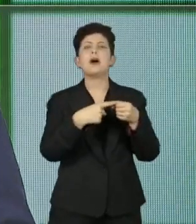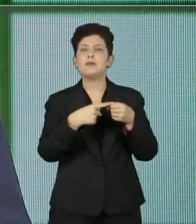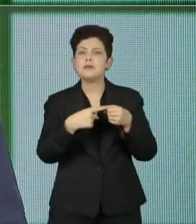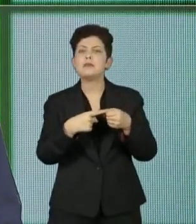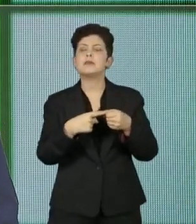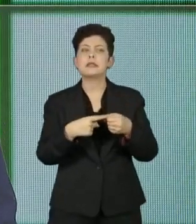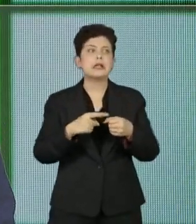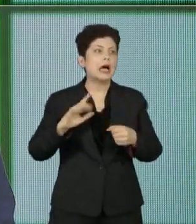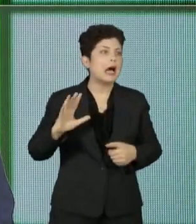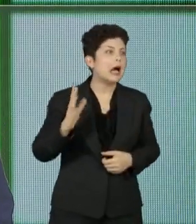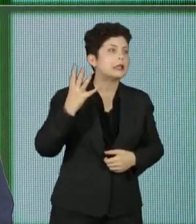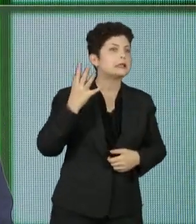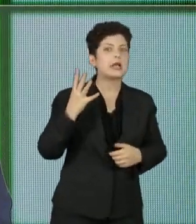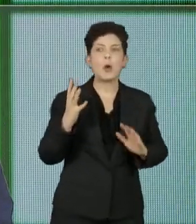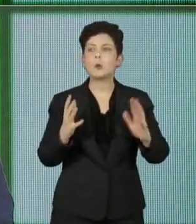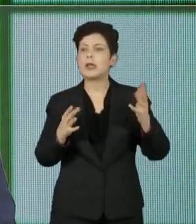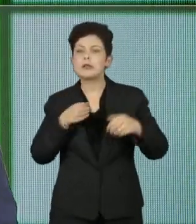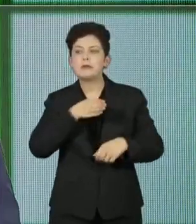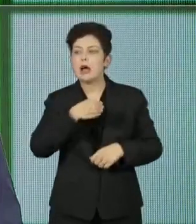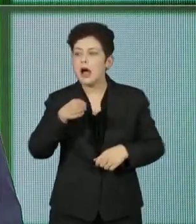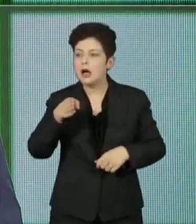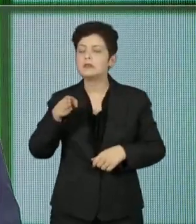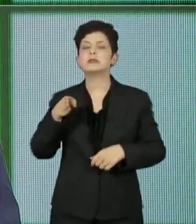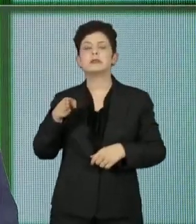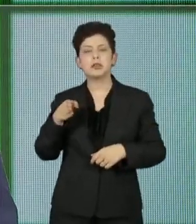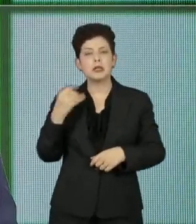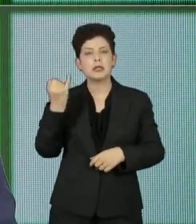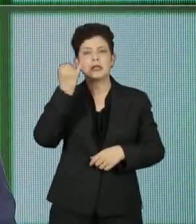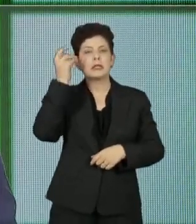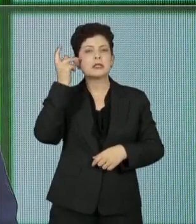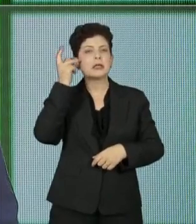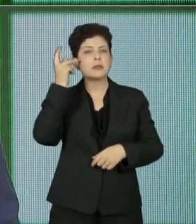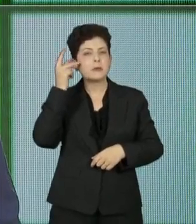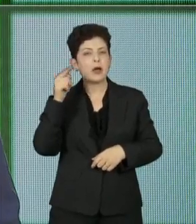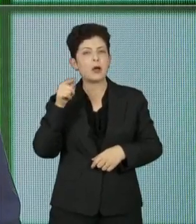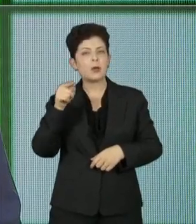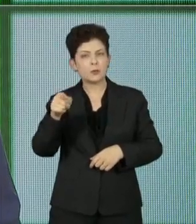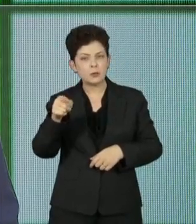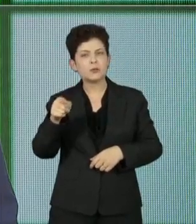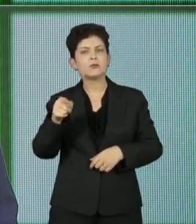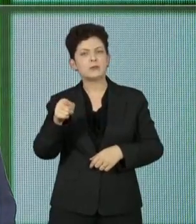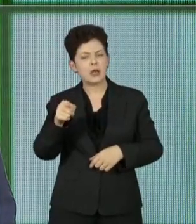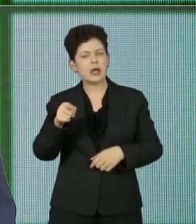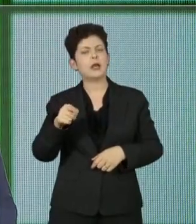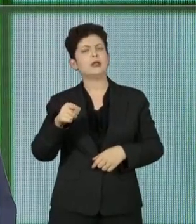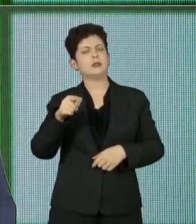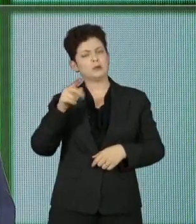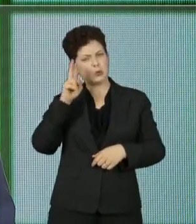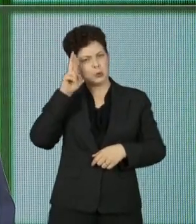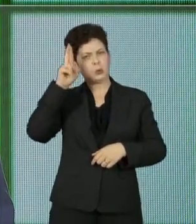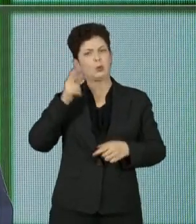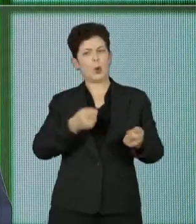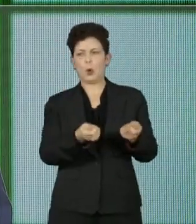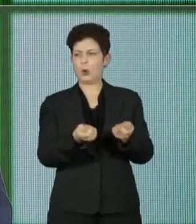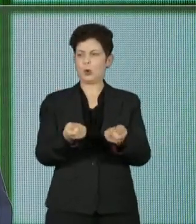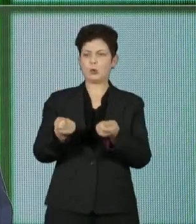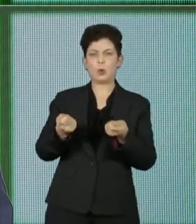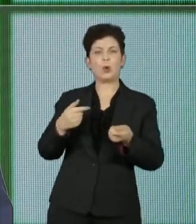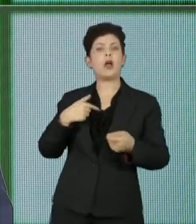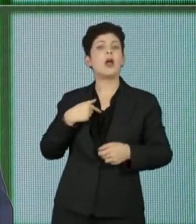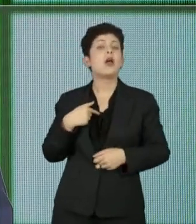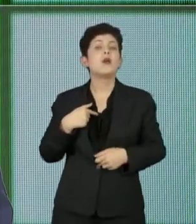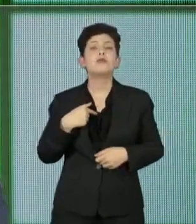nas grandes ocorrências de São Paulo portanto é fundamental que São Paulo seja Senhor do seu destino eu tô aqui para representar